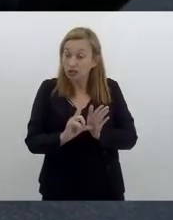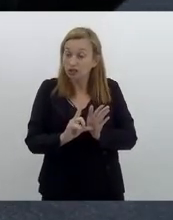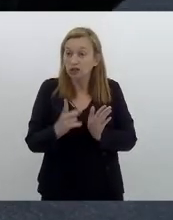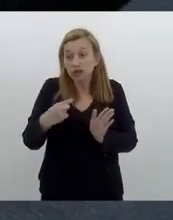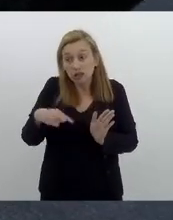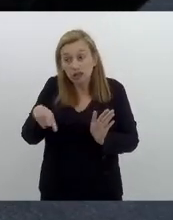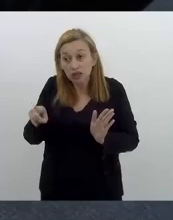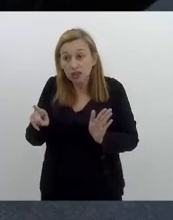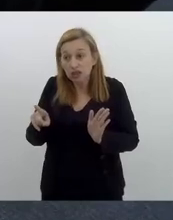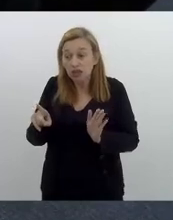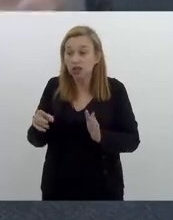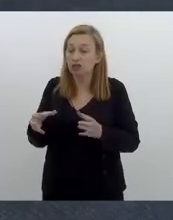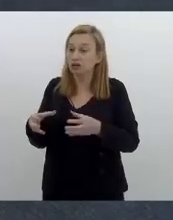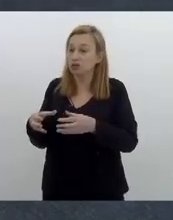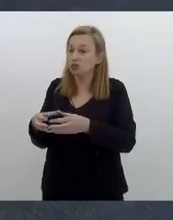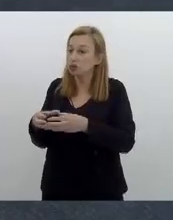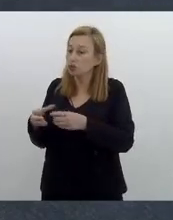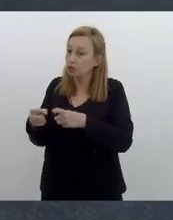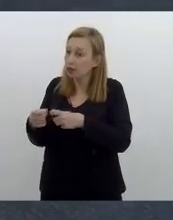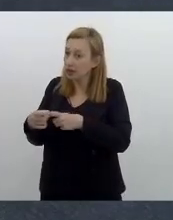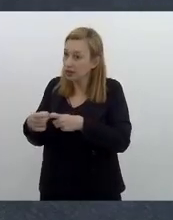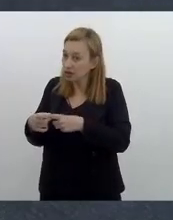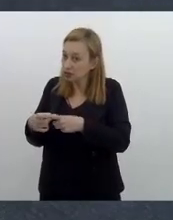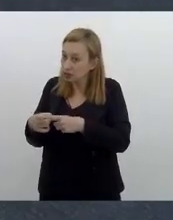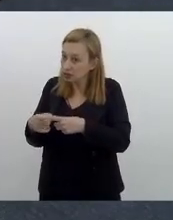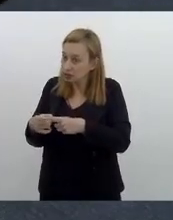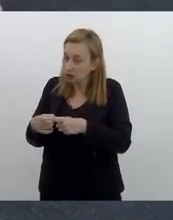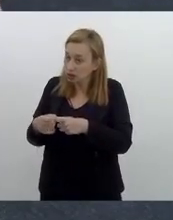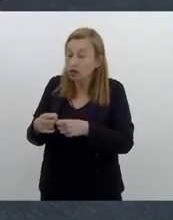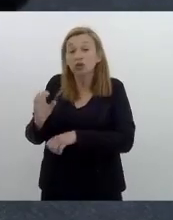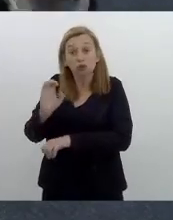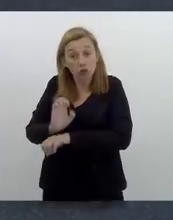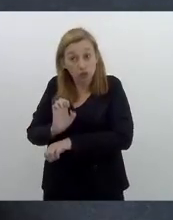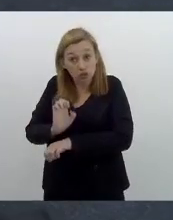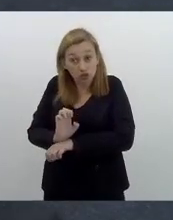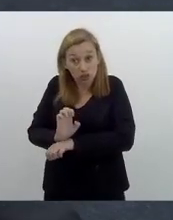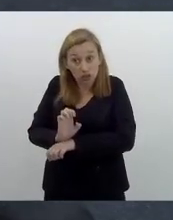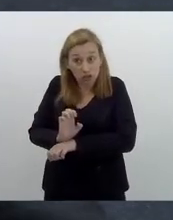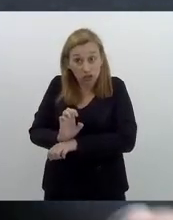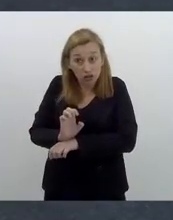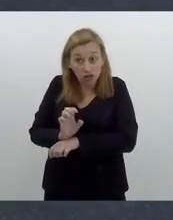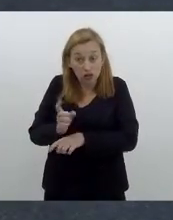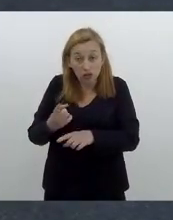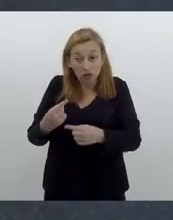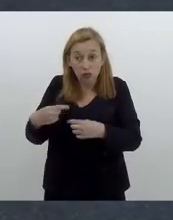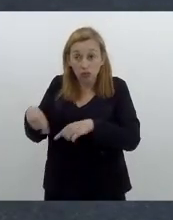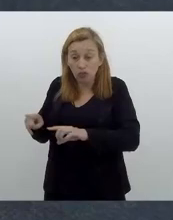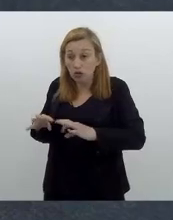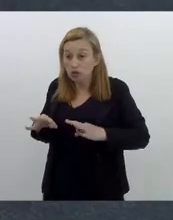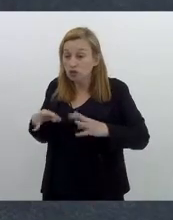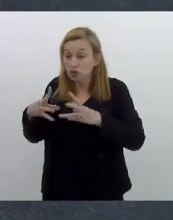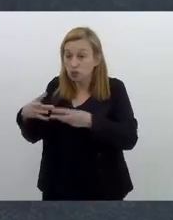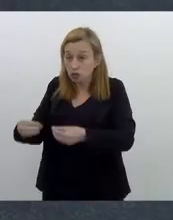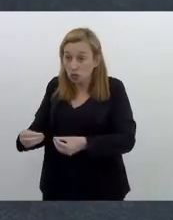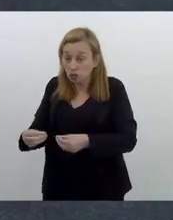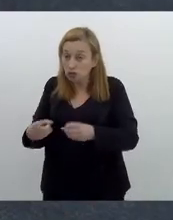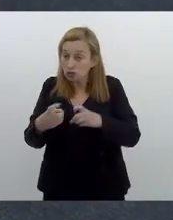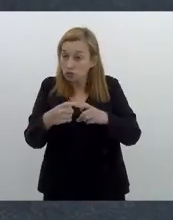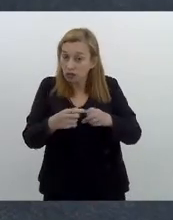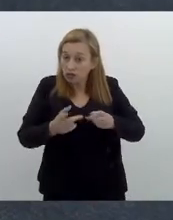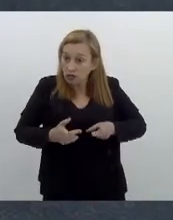que ir A junta médica A junta médica Do estado Contrariando Todos os cancerologistas